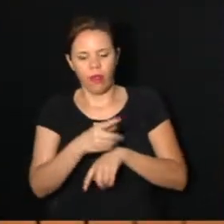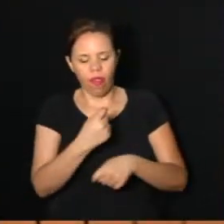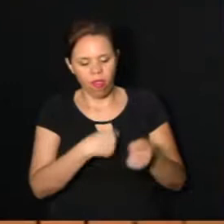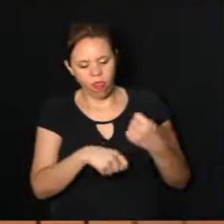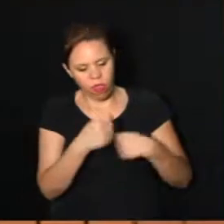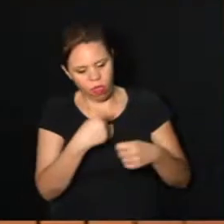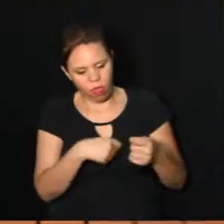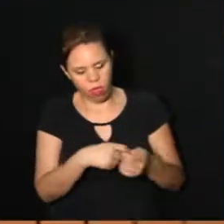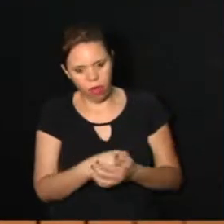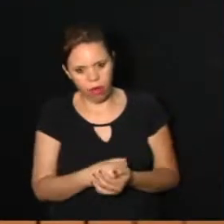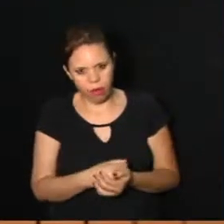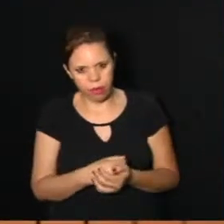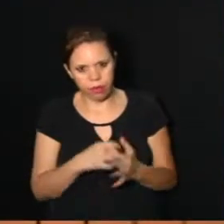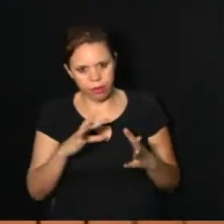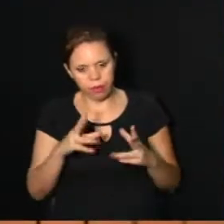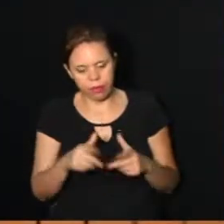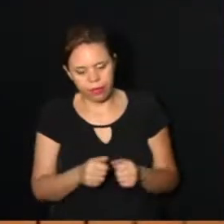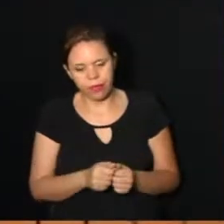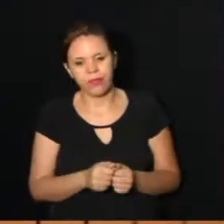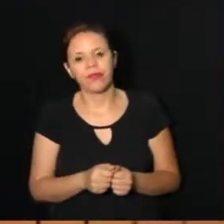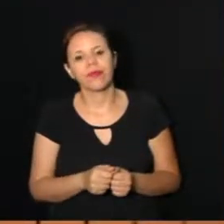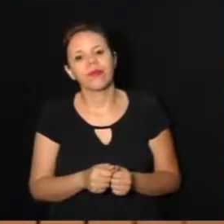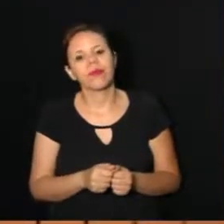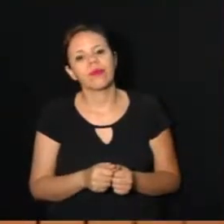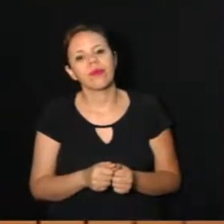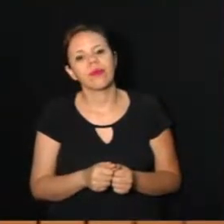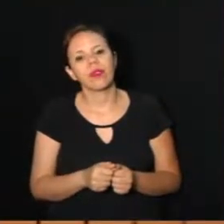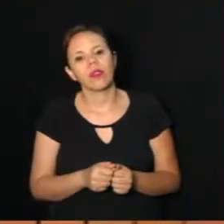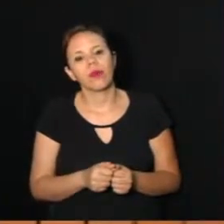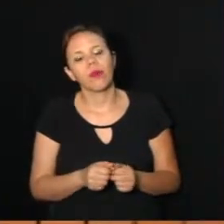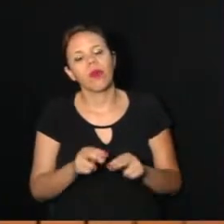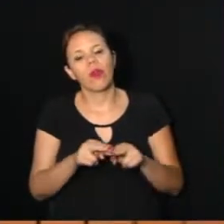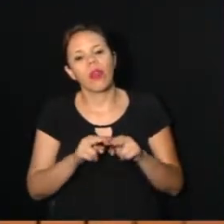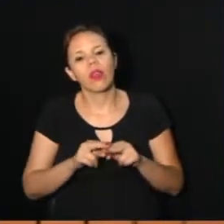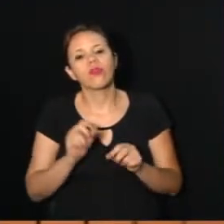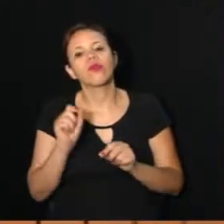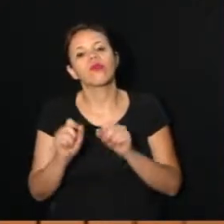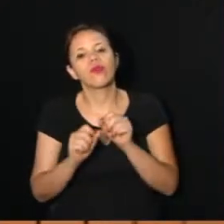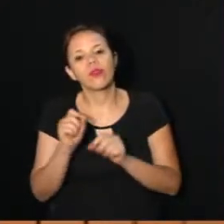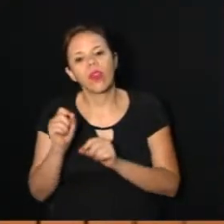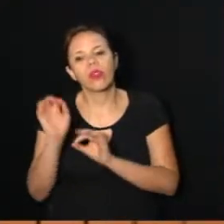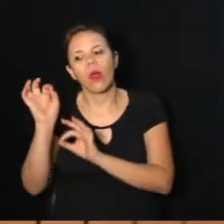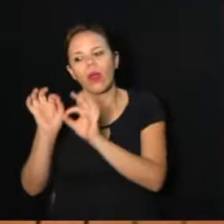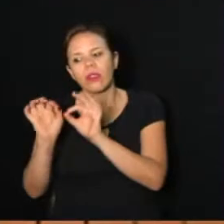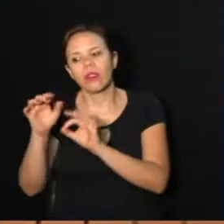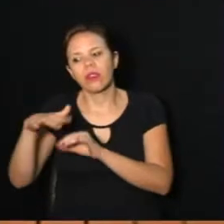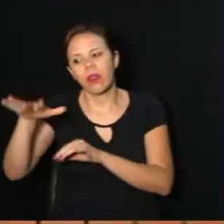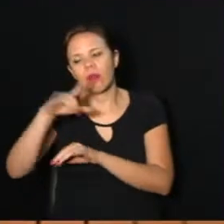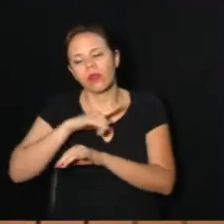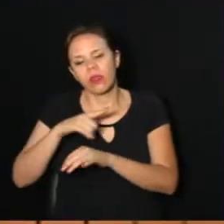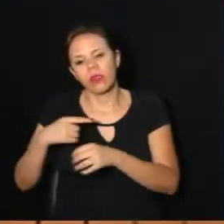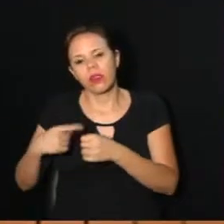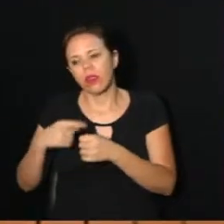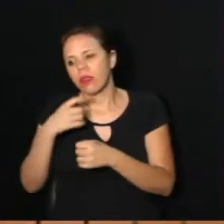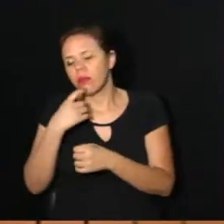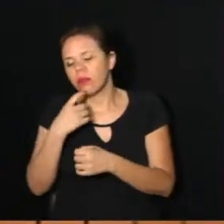econômica à classificação por impacto, né? É aqui no